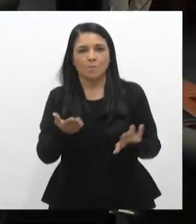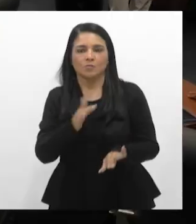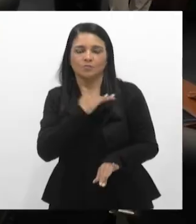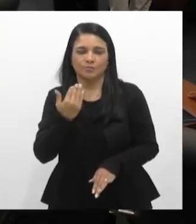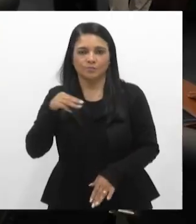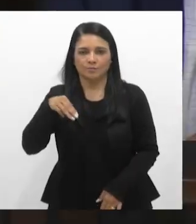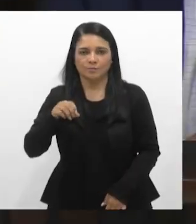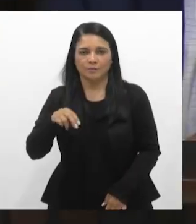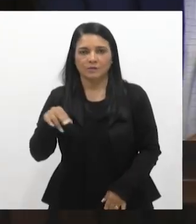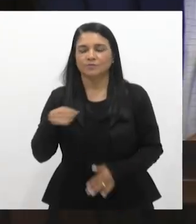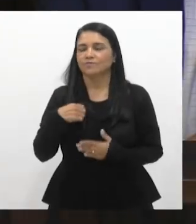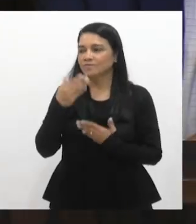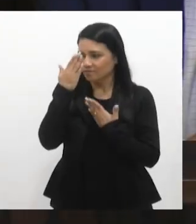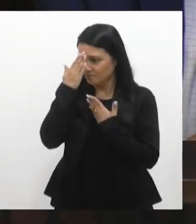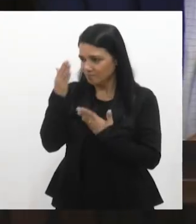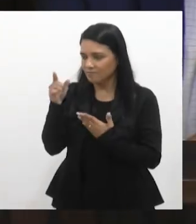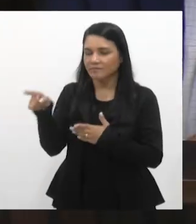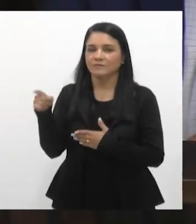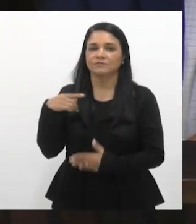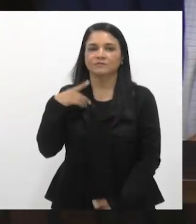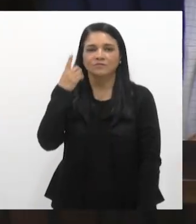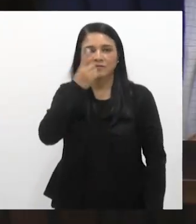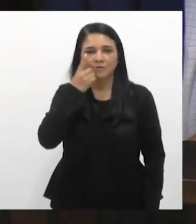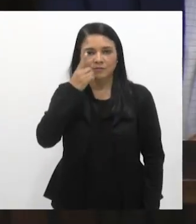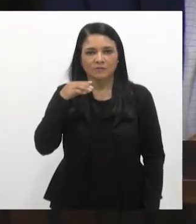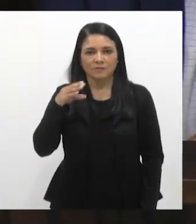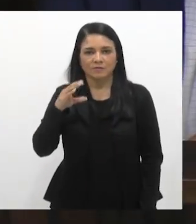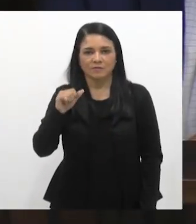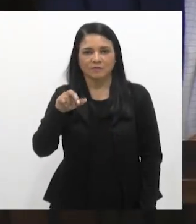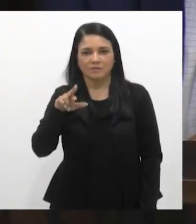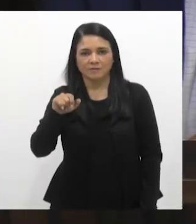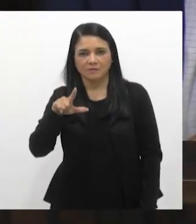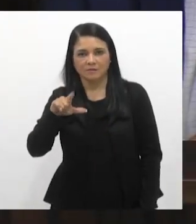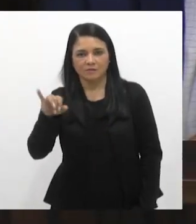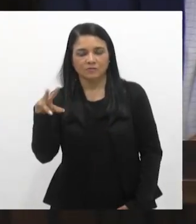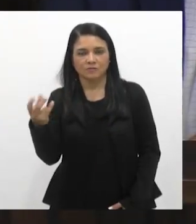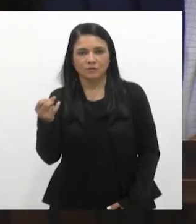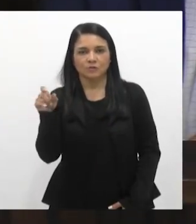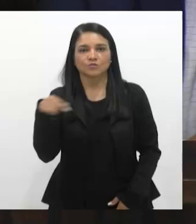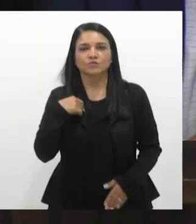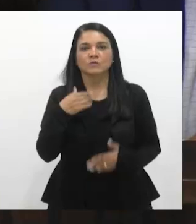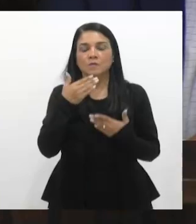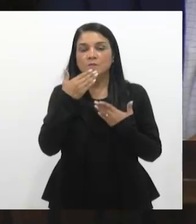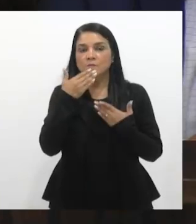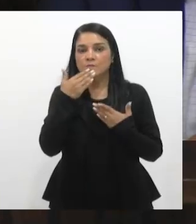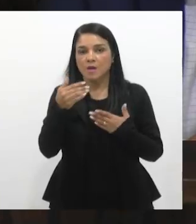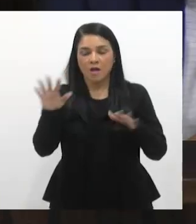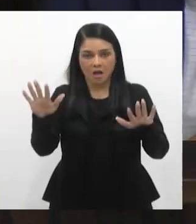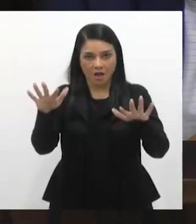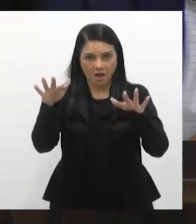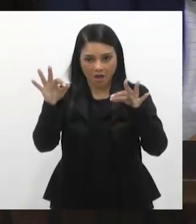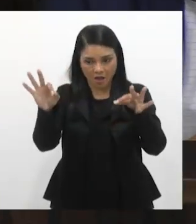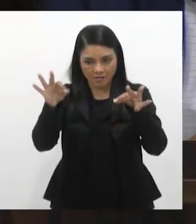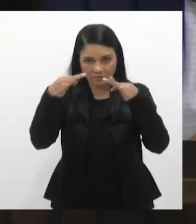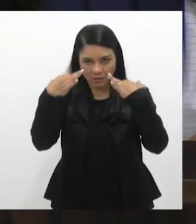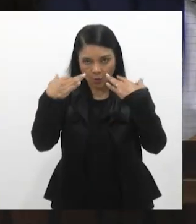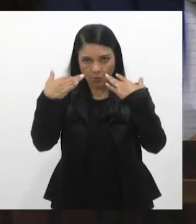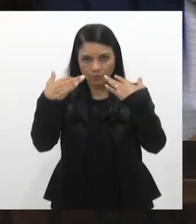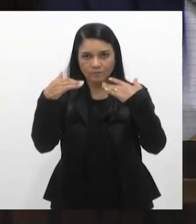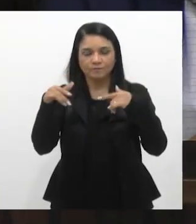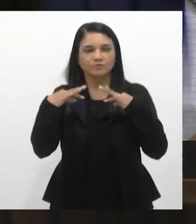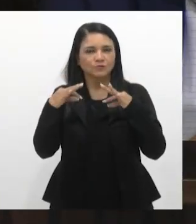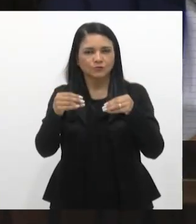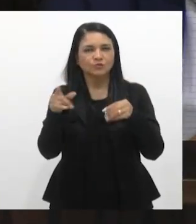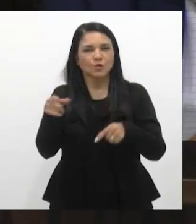Deputado Carlinhos BNH, importante, peço a atenção de todos os deputados e deputadas. Logo que tomei